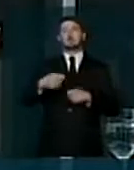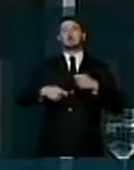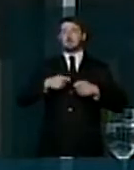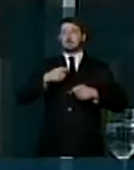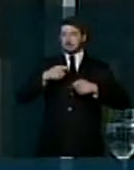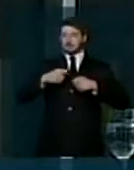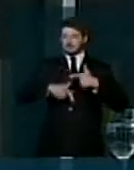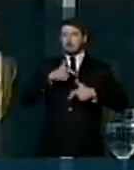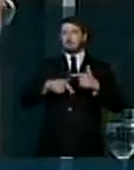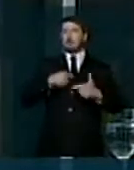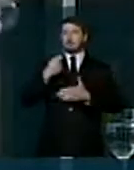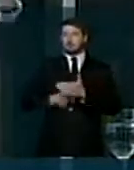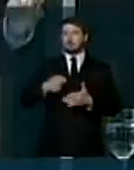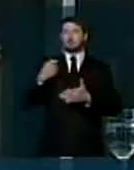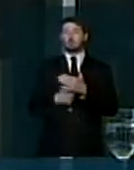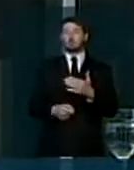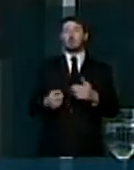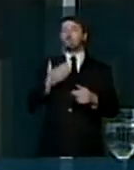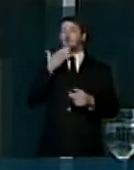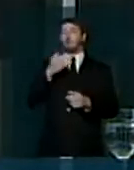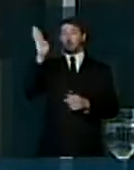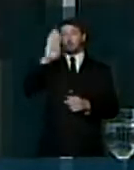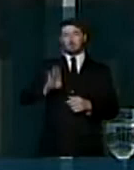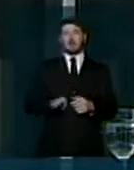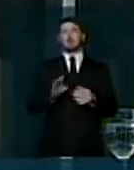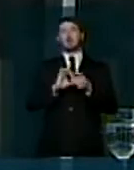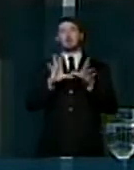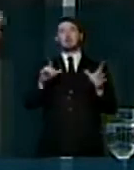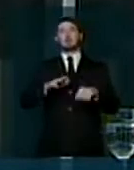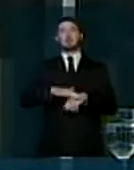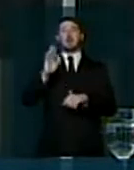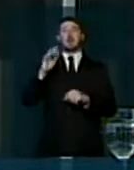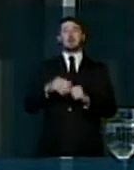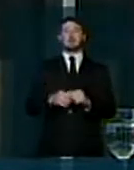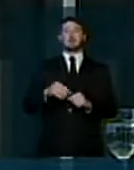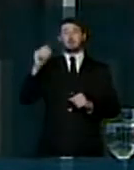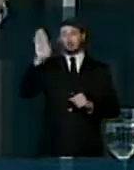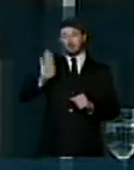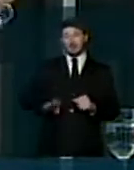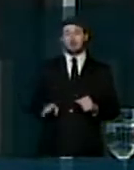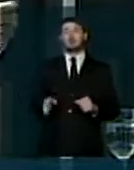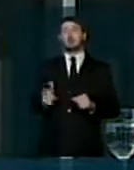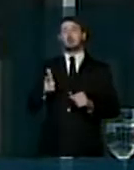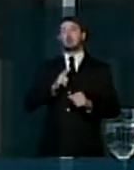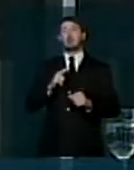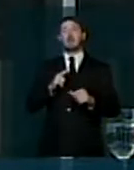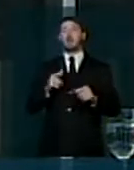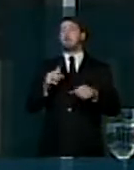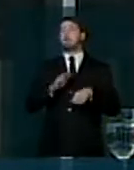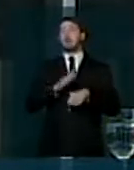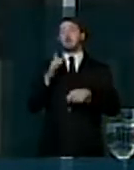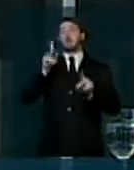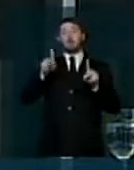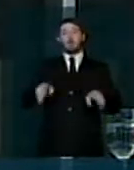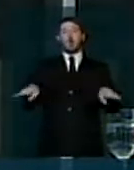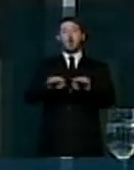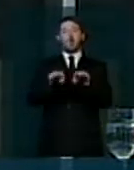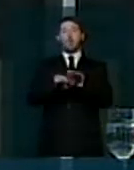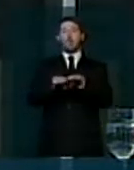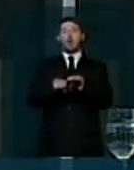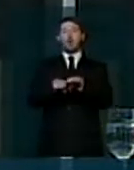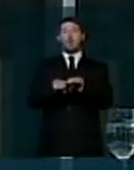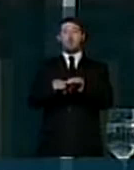por um Brasil que tenha mais liberdade, senhor presidente, por um Brasil que seja mais igual, senhor presidente,